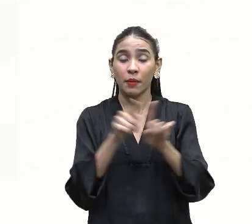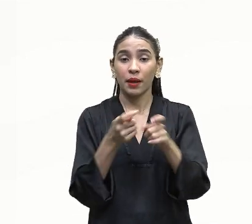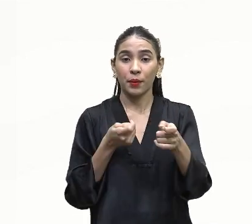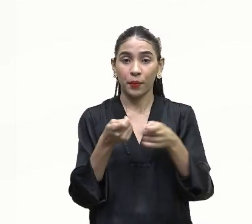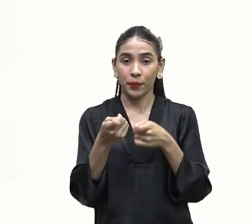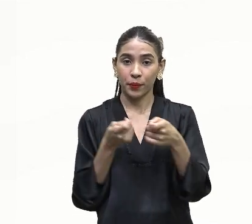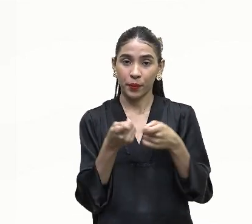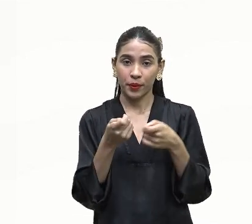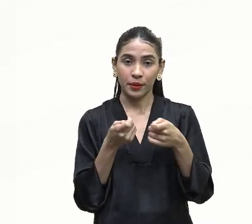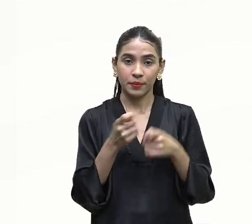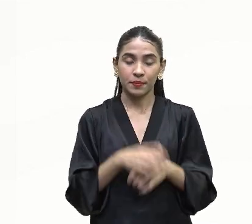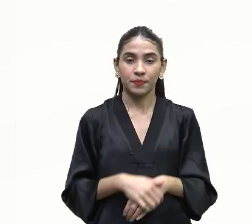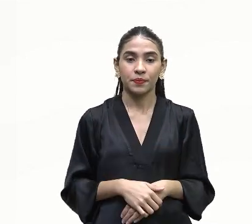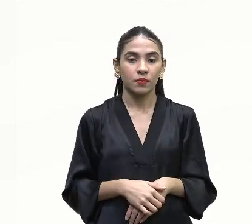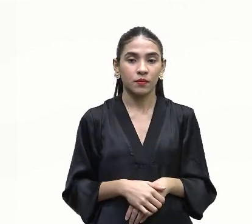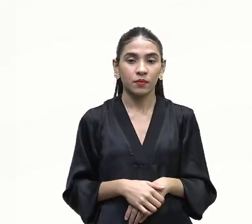disciplina.